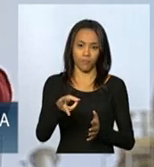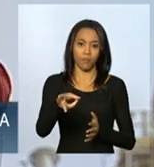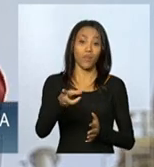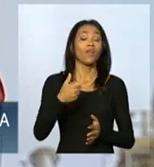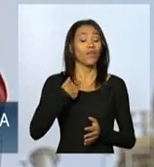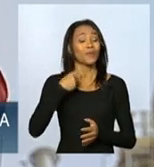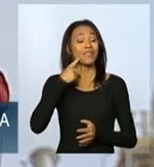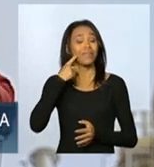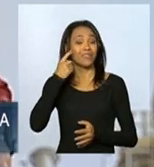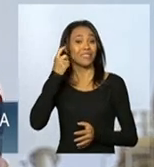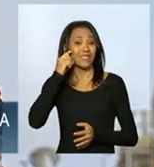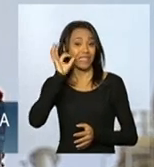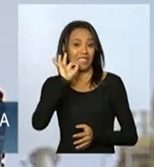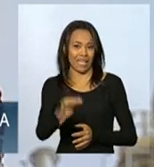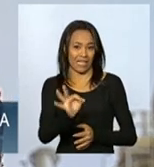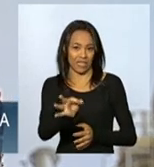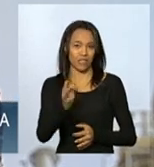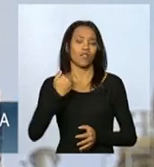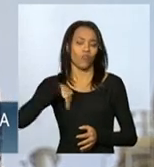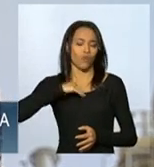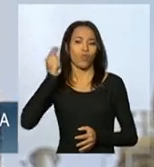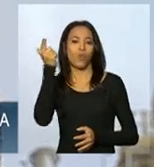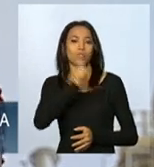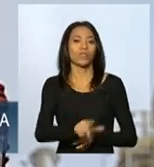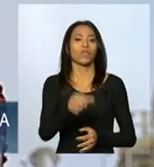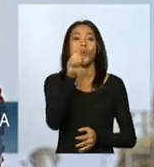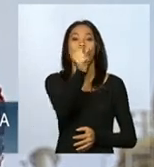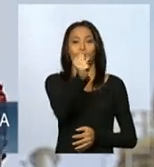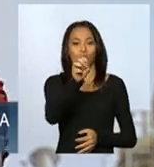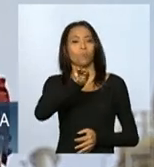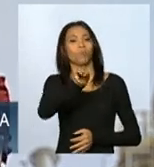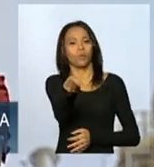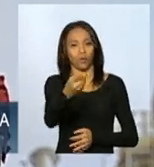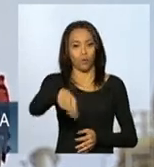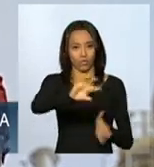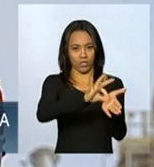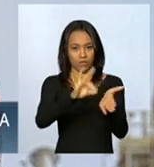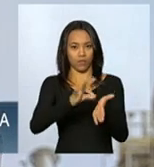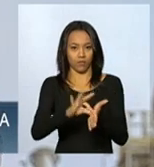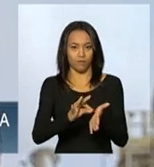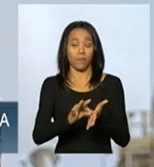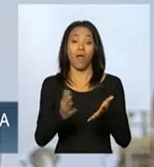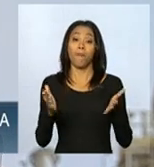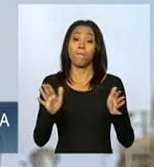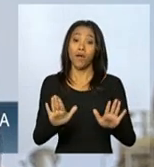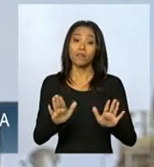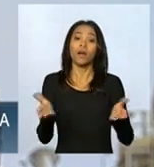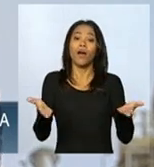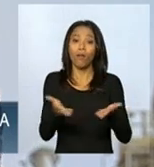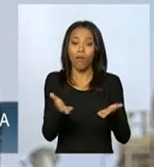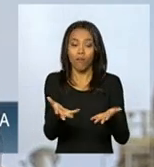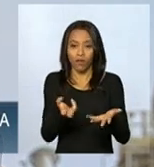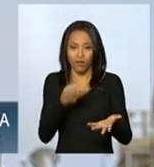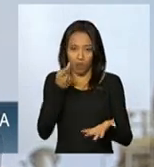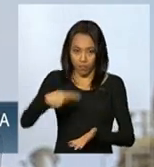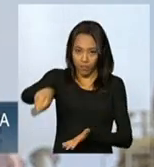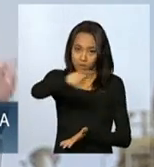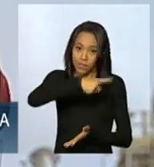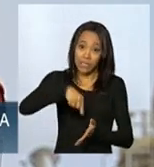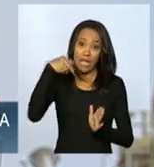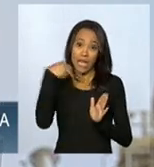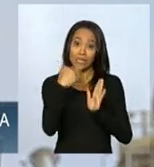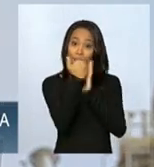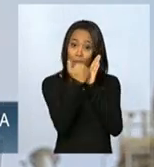que nós vamos chegar lá, nós vamos chegar nos 8 milhões. Agora, quero dizer para vocês que esse programa é um